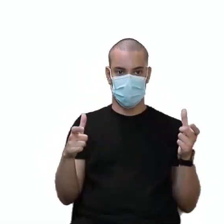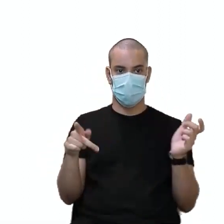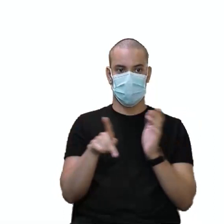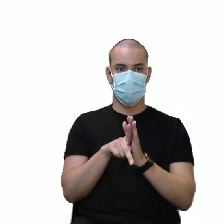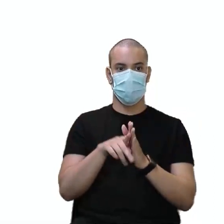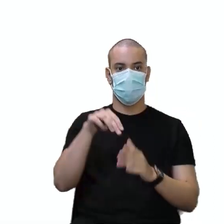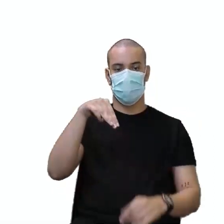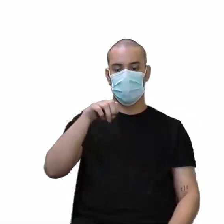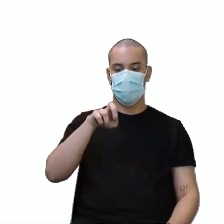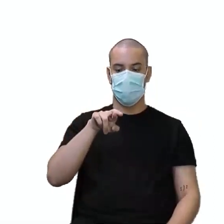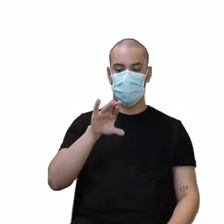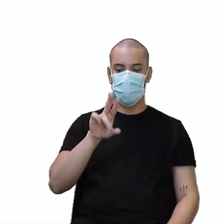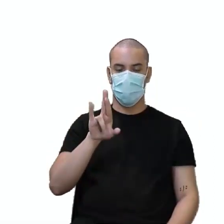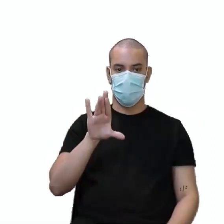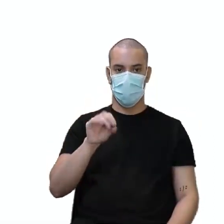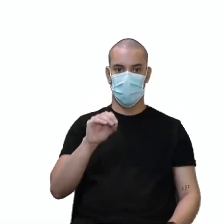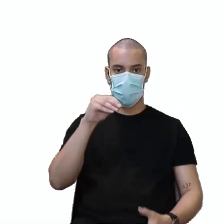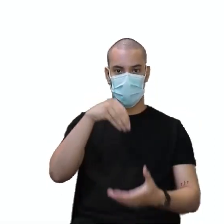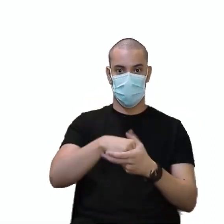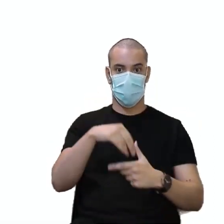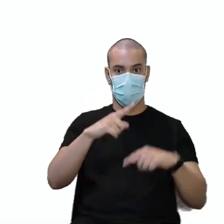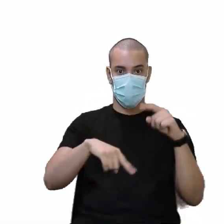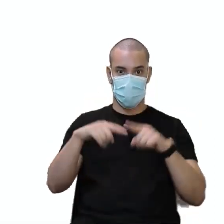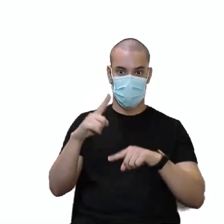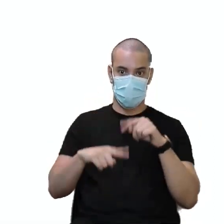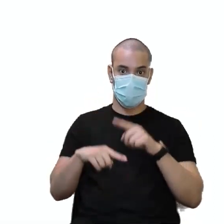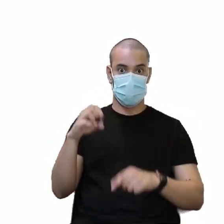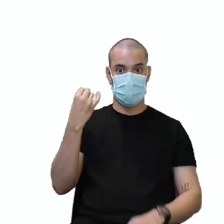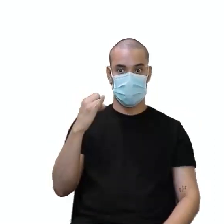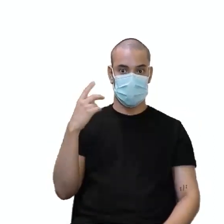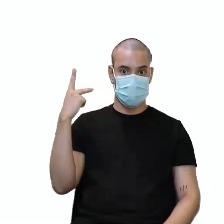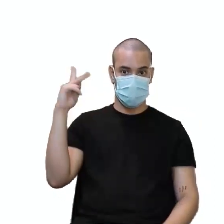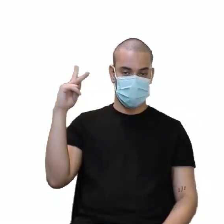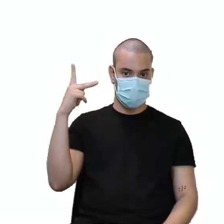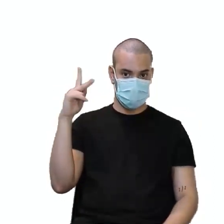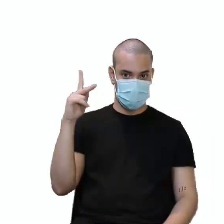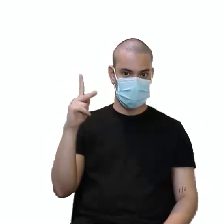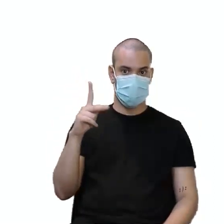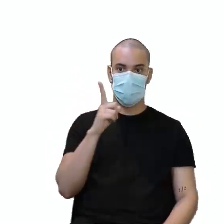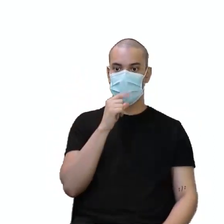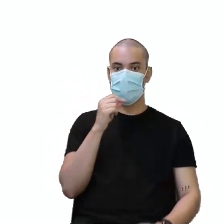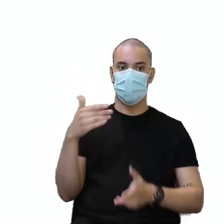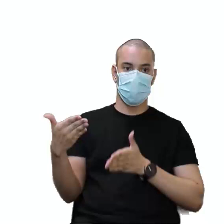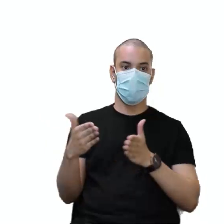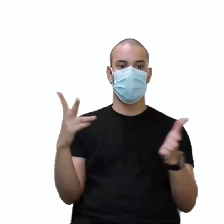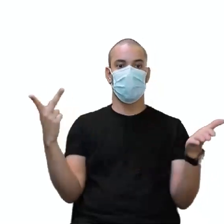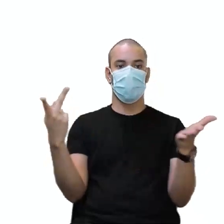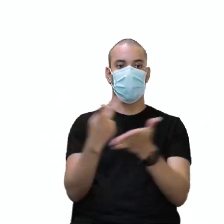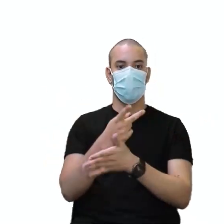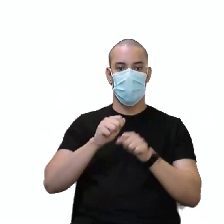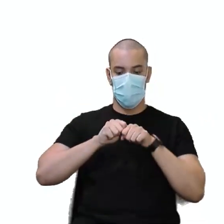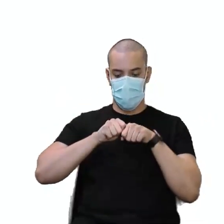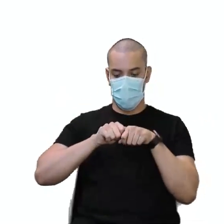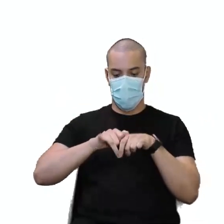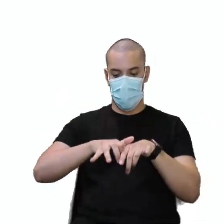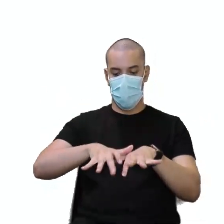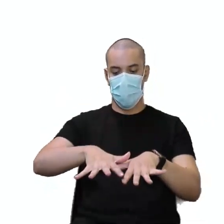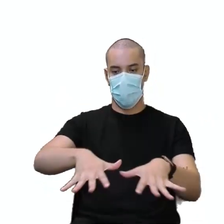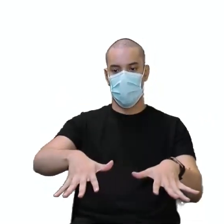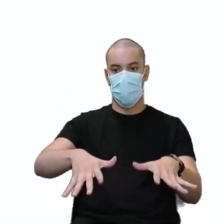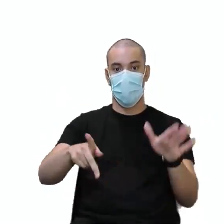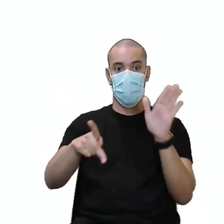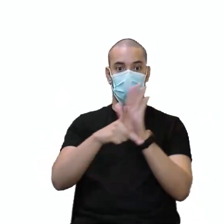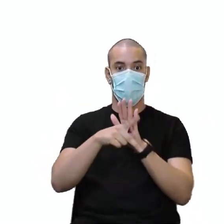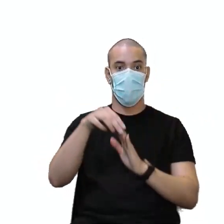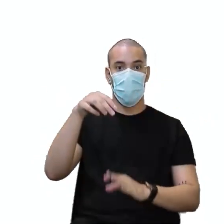teor de mercúrio no organismo se nessa lagoa ocorrer um derramamento desse metal.